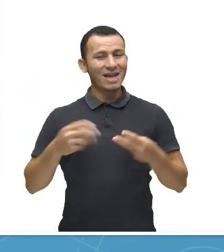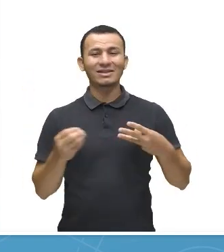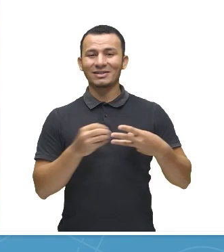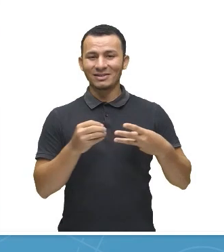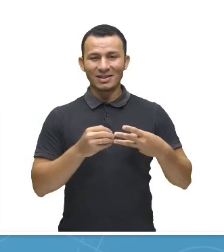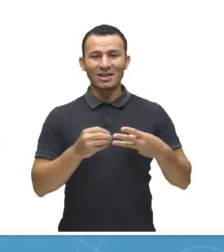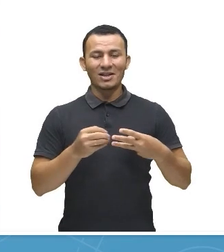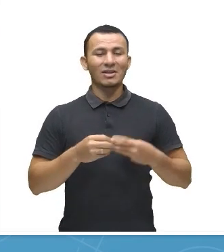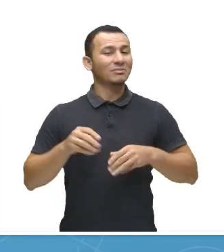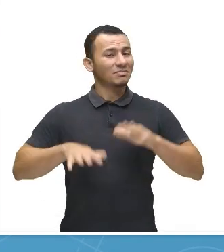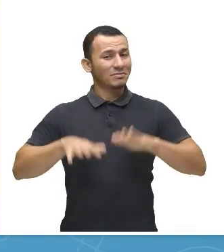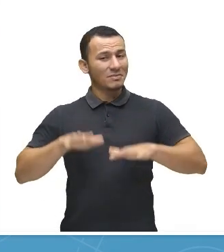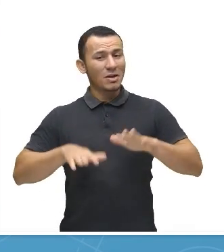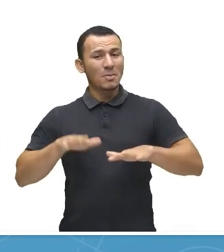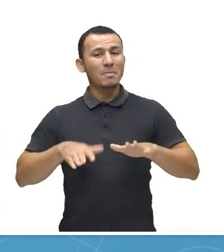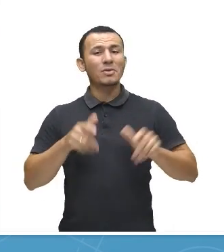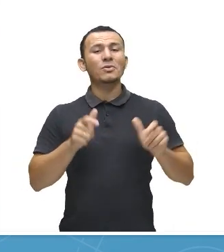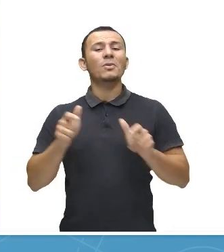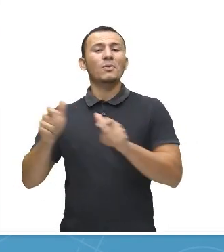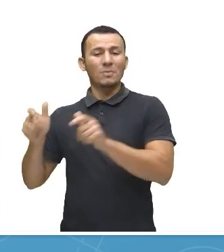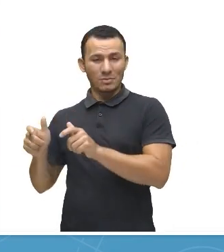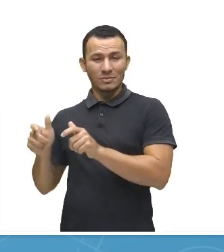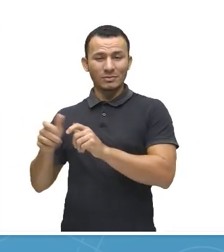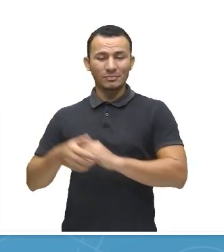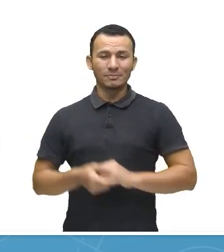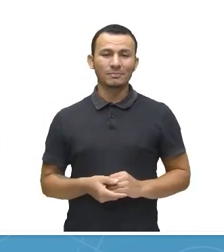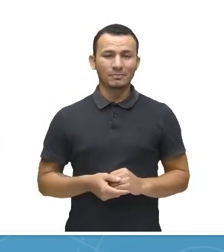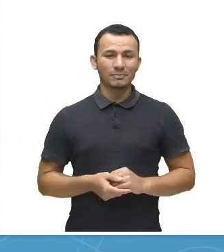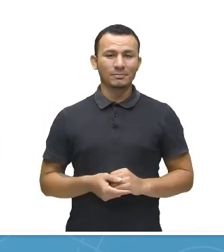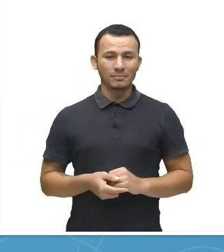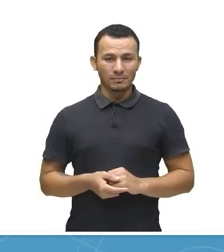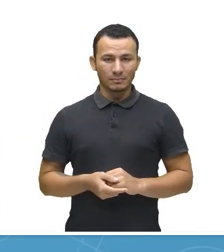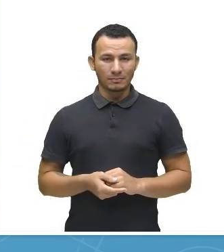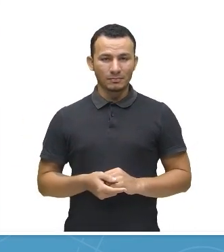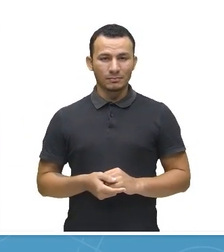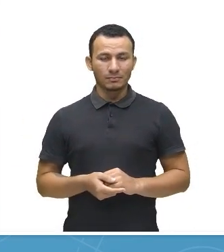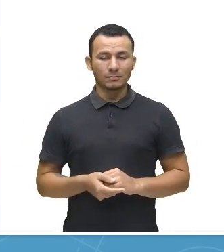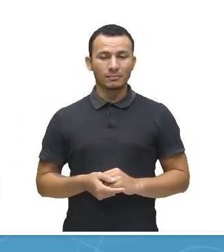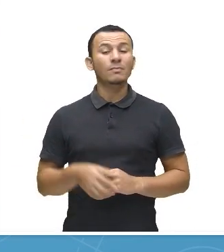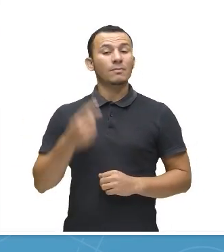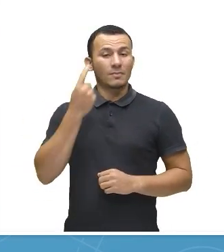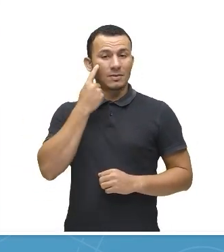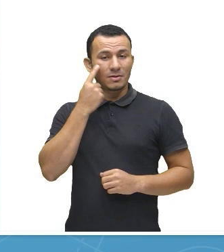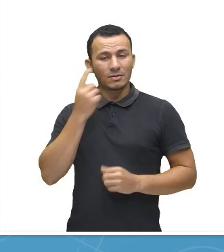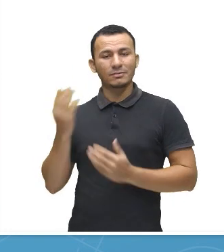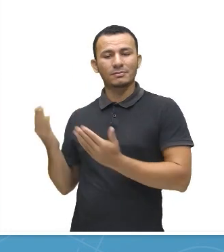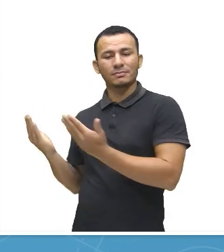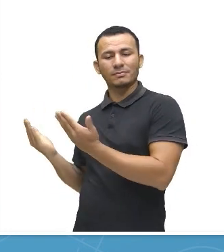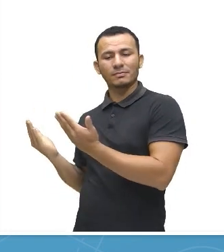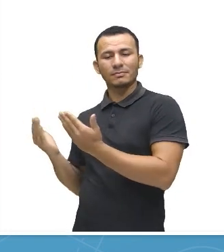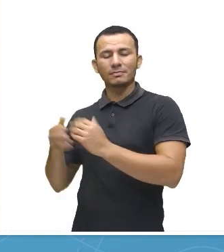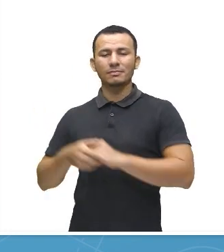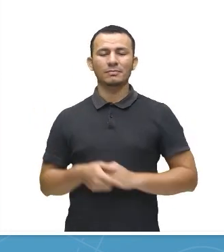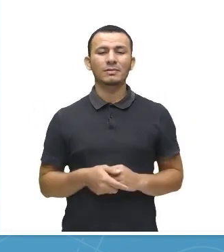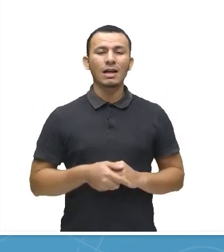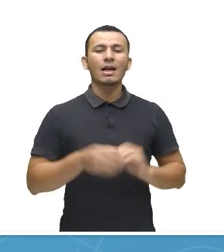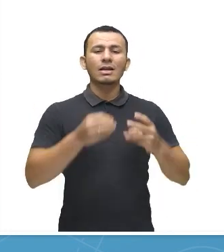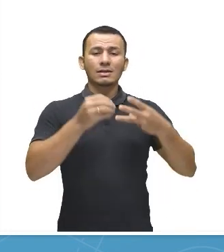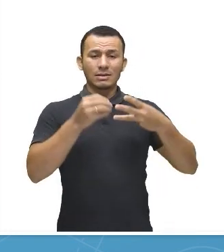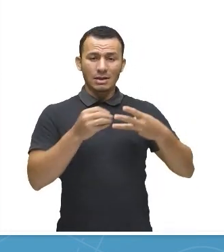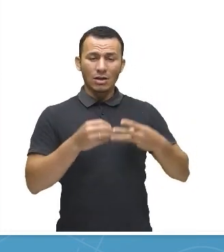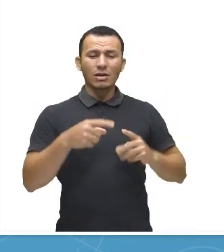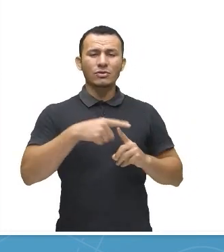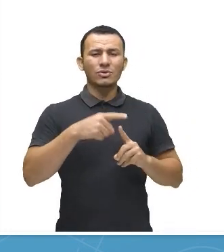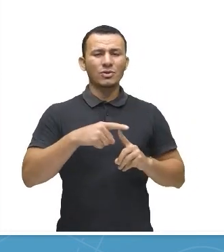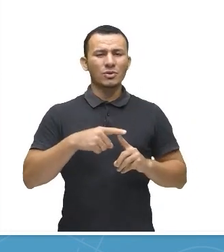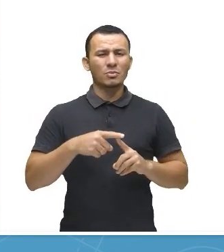células, dependendo de onde elas se encontram aí no nosso organismo. E aí eu trago para vocês, olha, tipos de células. A gente está trazendo